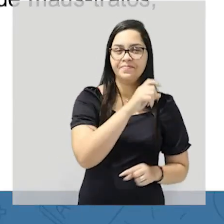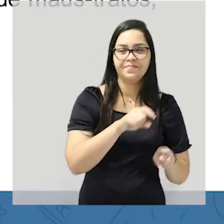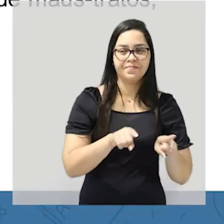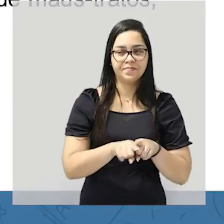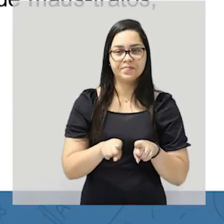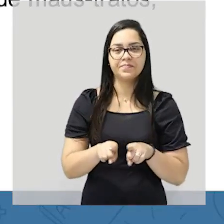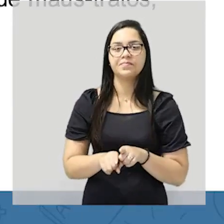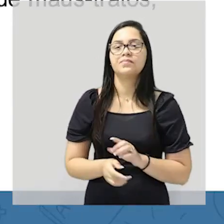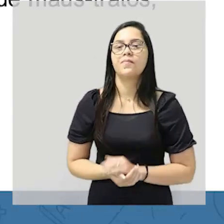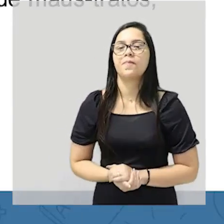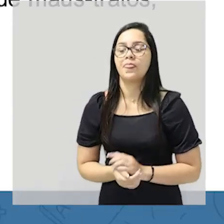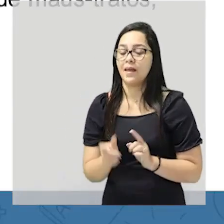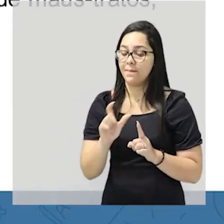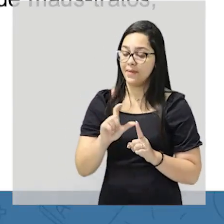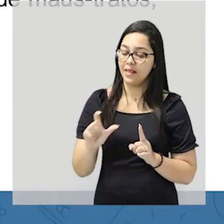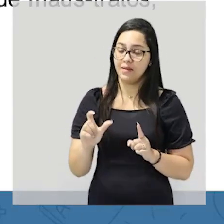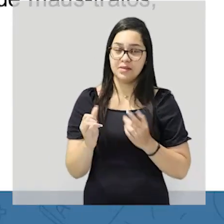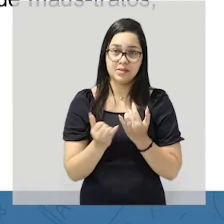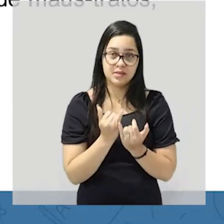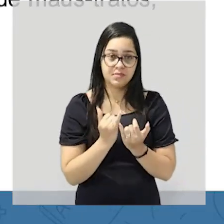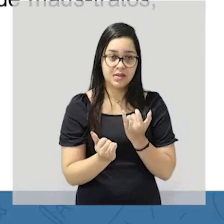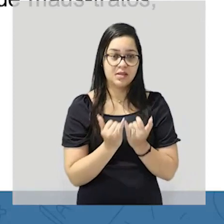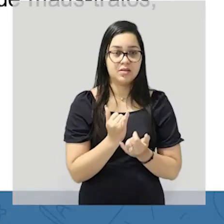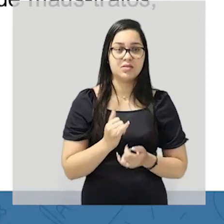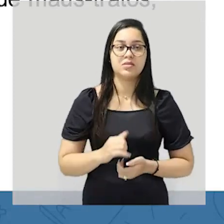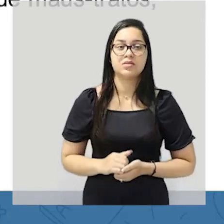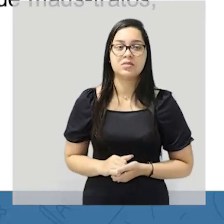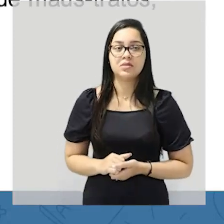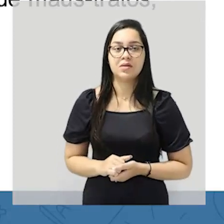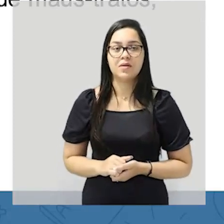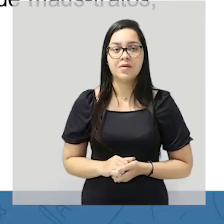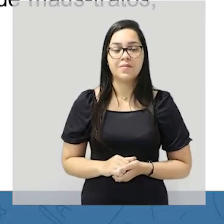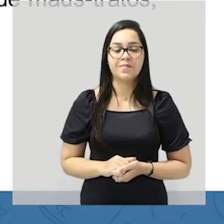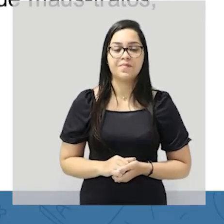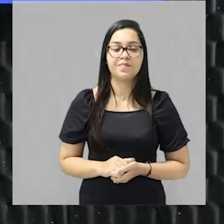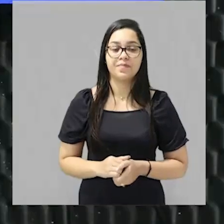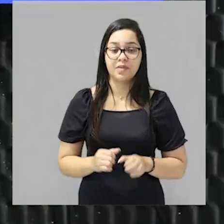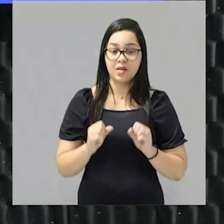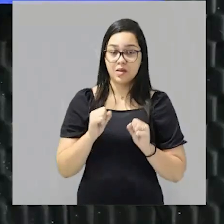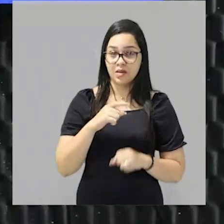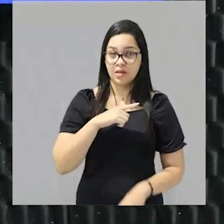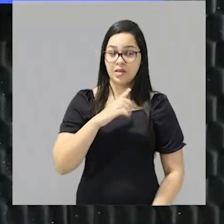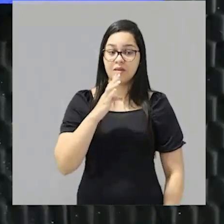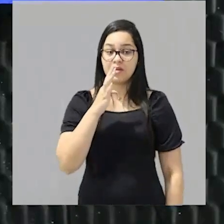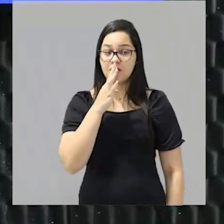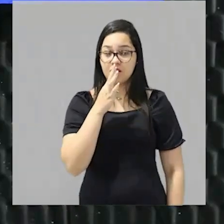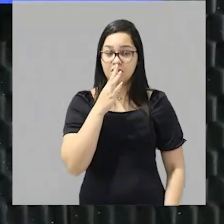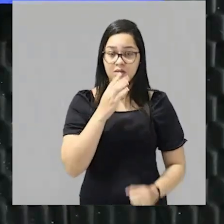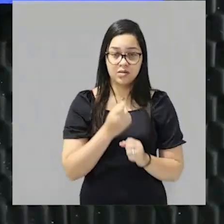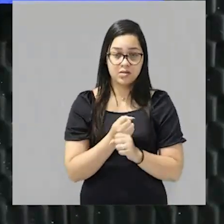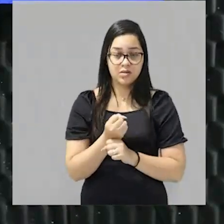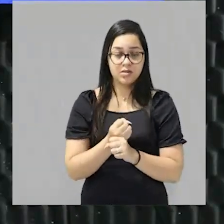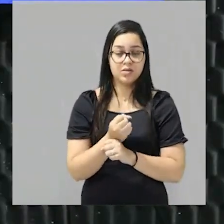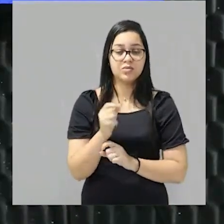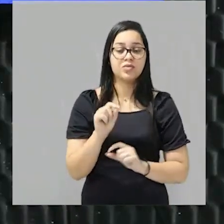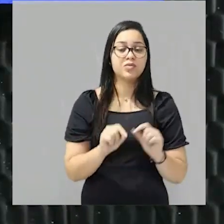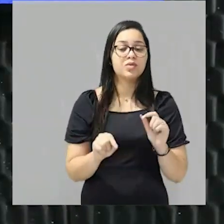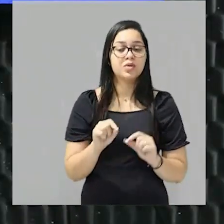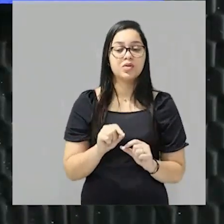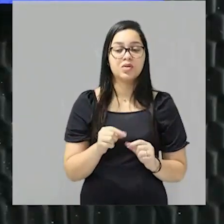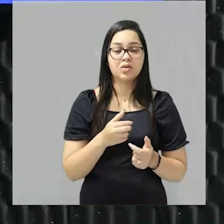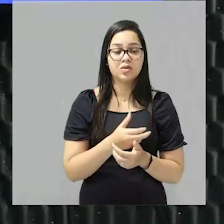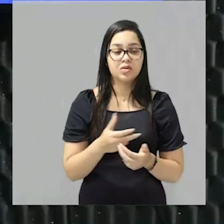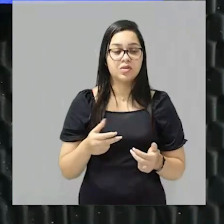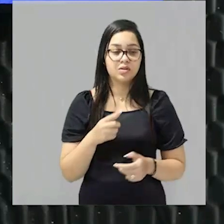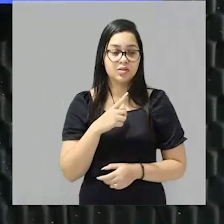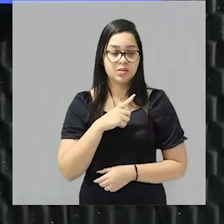redação não fique pobre. Gostaram da dica? Pois é. A gente tem a aula, mas a gente não pode deixar de falar da produção textual, porque está tudo